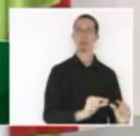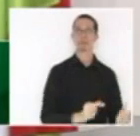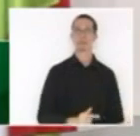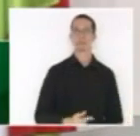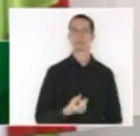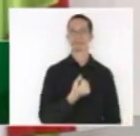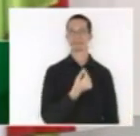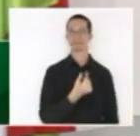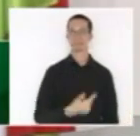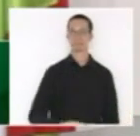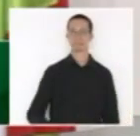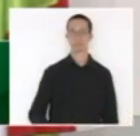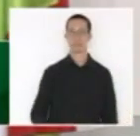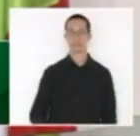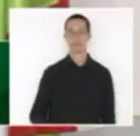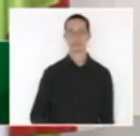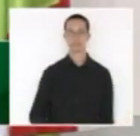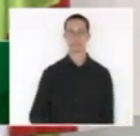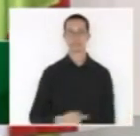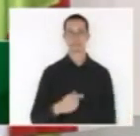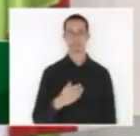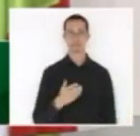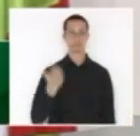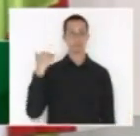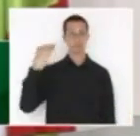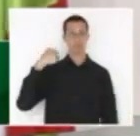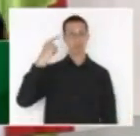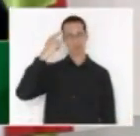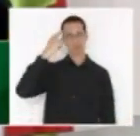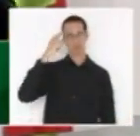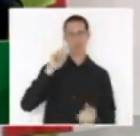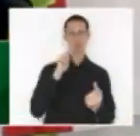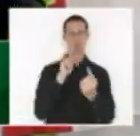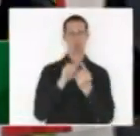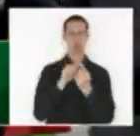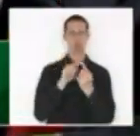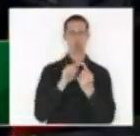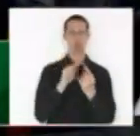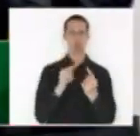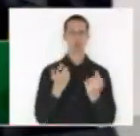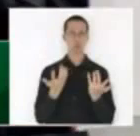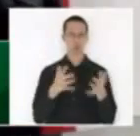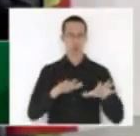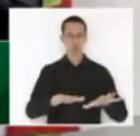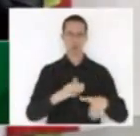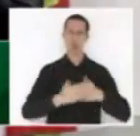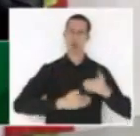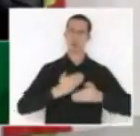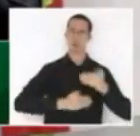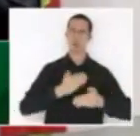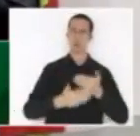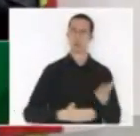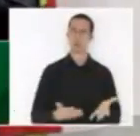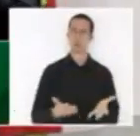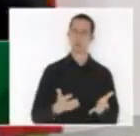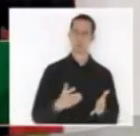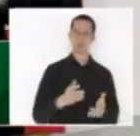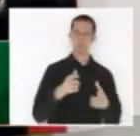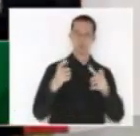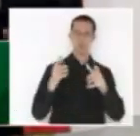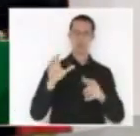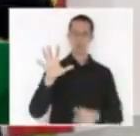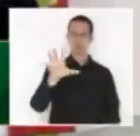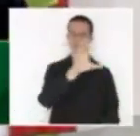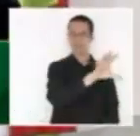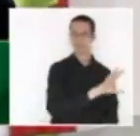Então, aquela concepção, aquela ideia da inclusão, do desenvolvimento das regiões, de